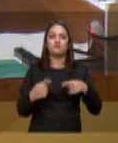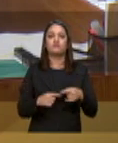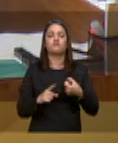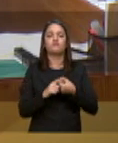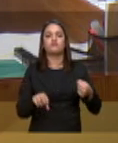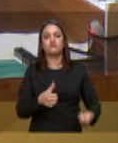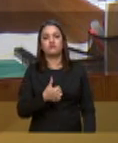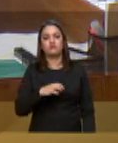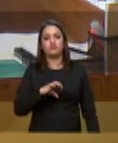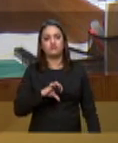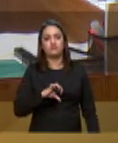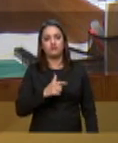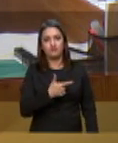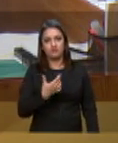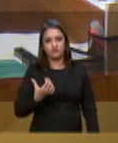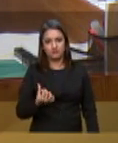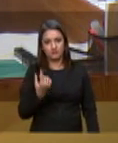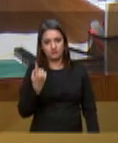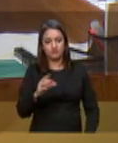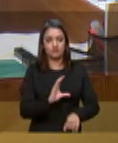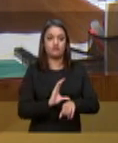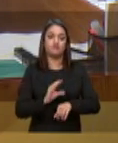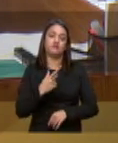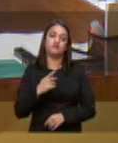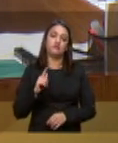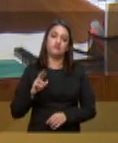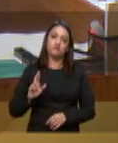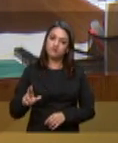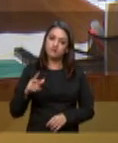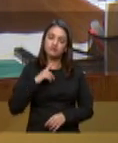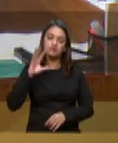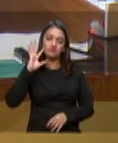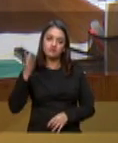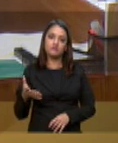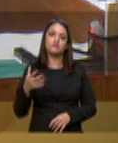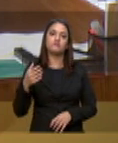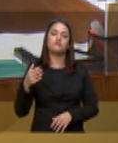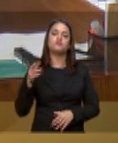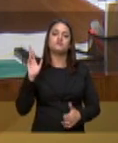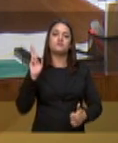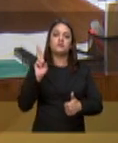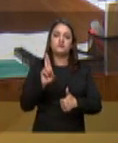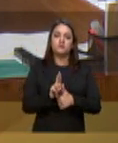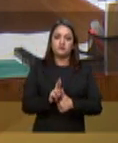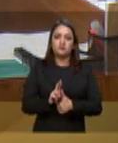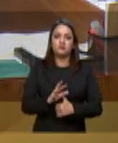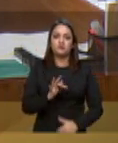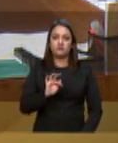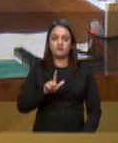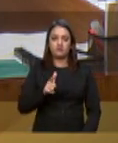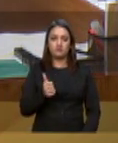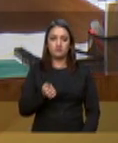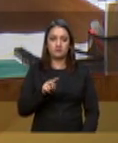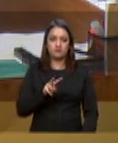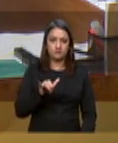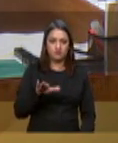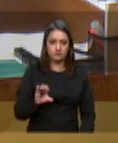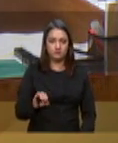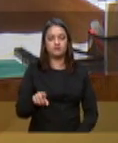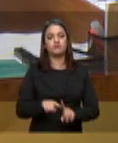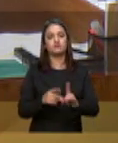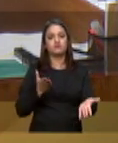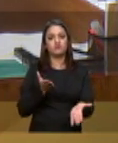129.1 da Constituição Federal. A Procuradoria-Geral da República, em parecer da lavra do Subprocurador da República, Flávio Giron, devidamente aprovado pelo